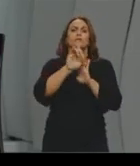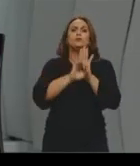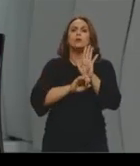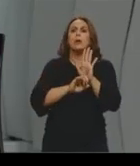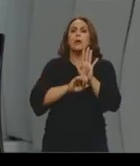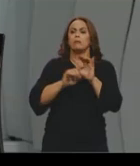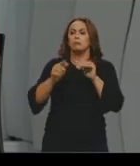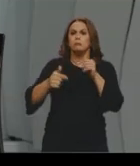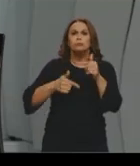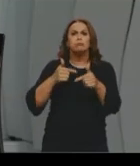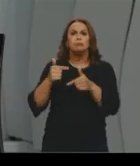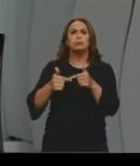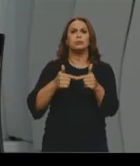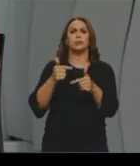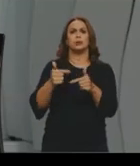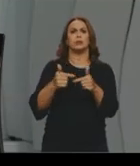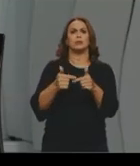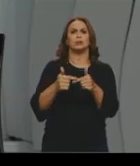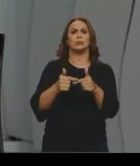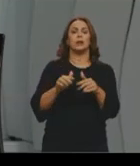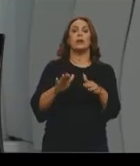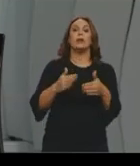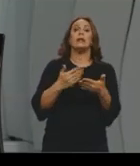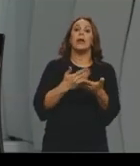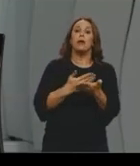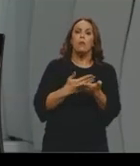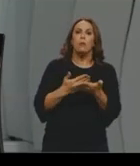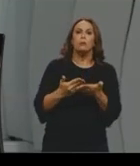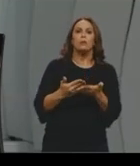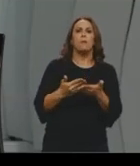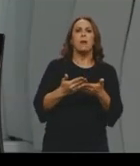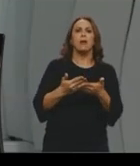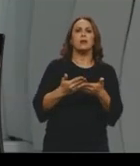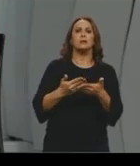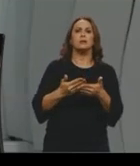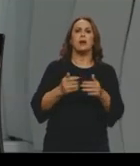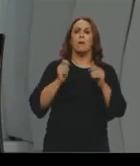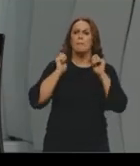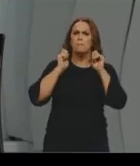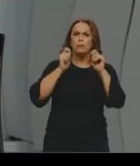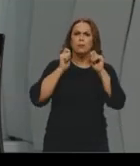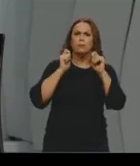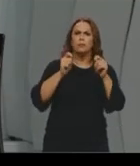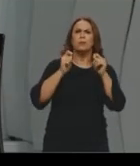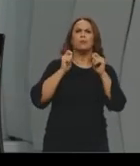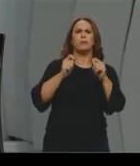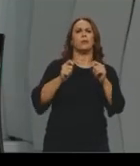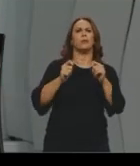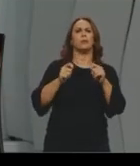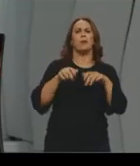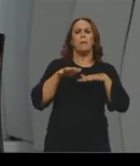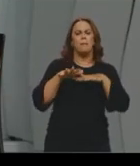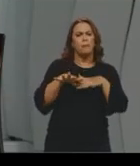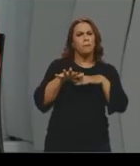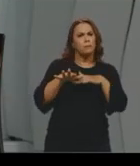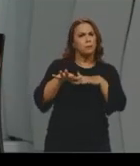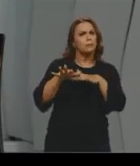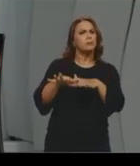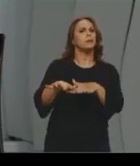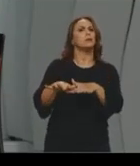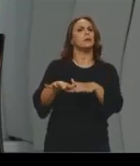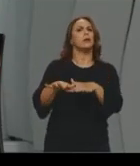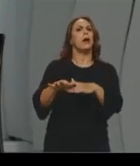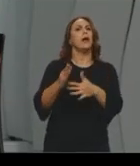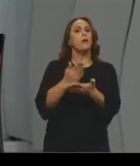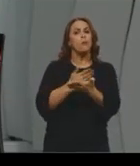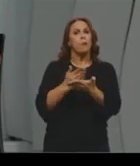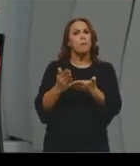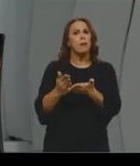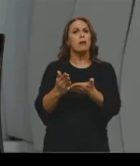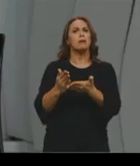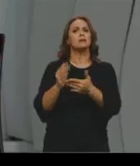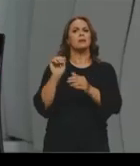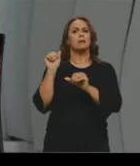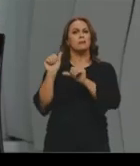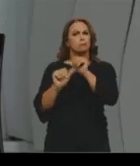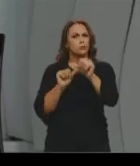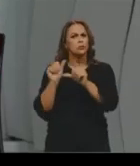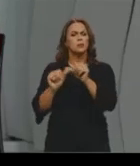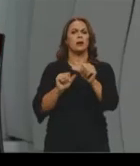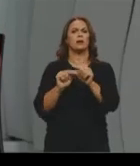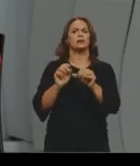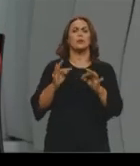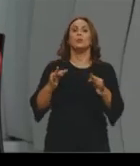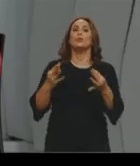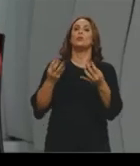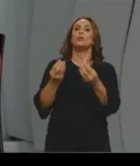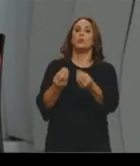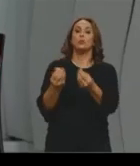desses movimentos, a gente consegue fazer correções que são necessárias, né? Dentro daquilo que é possível, dentro daquilo que não fere a